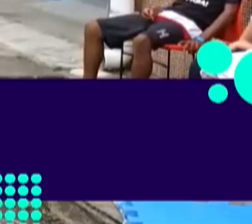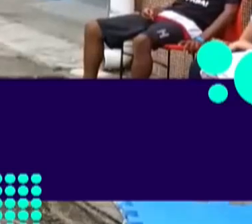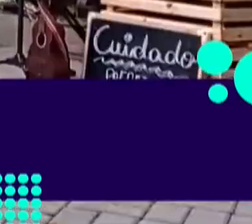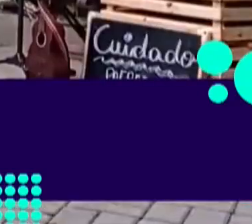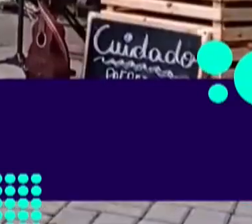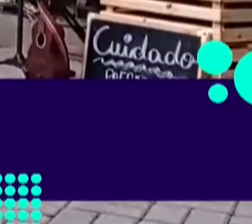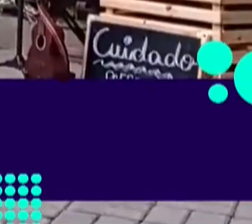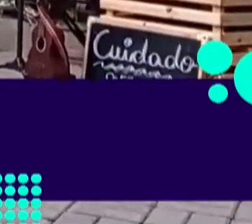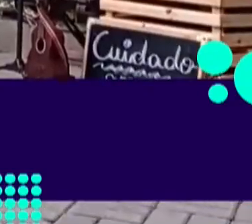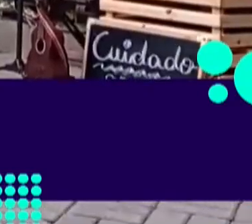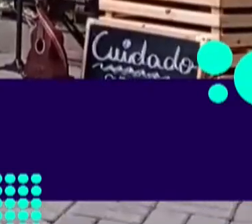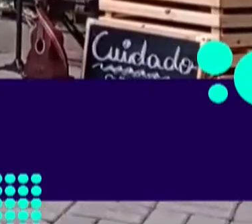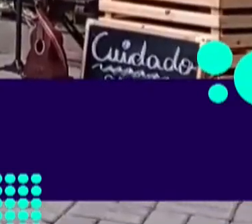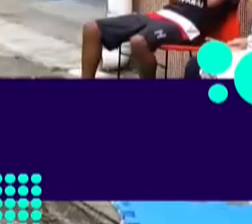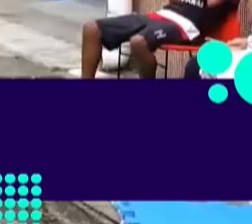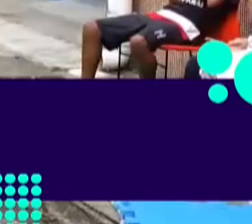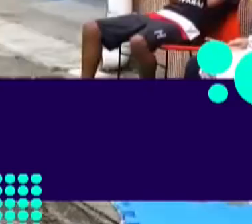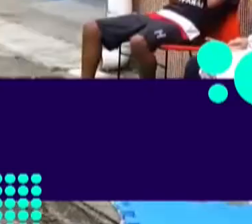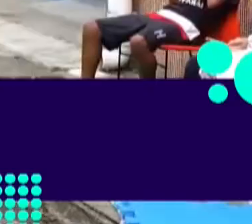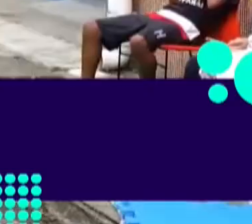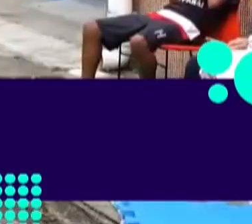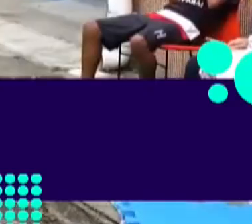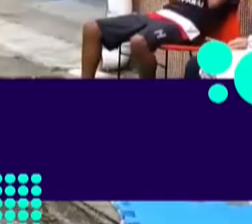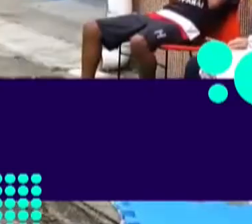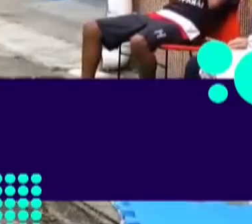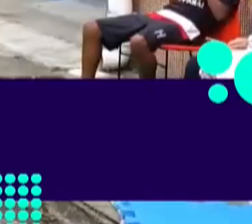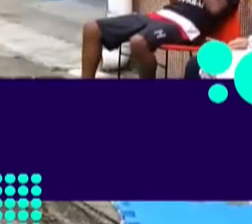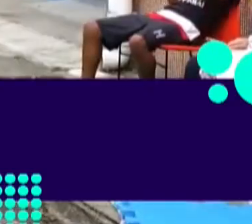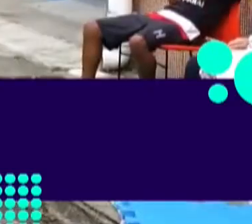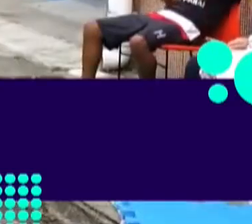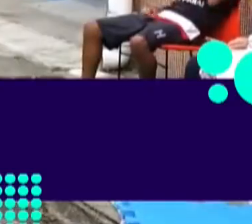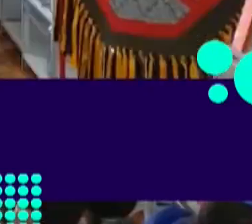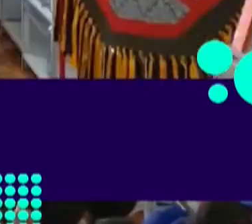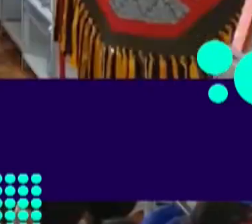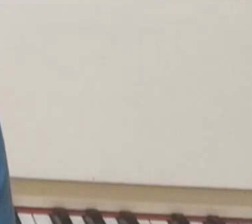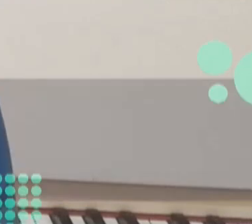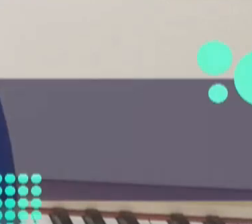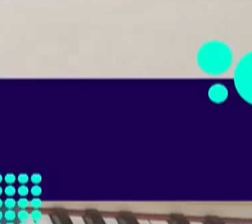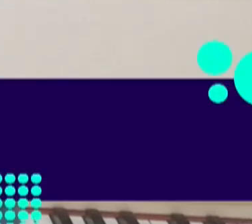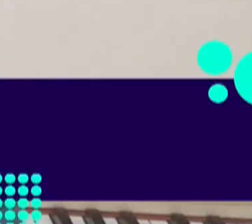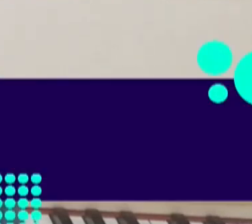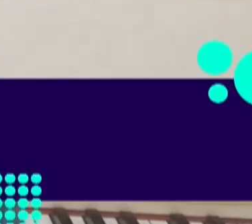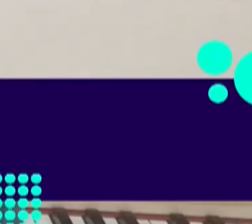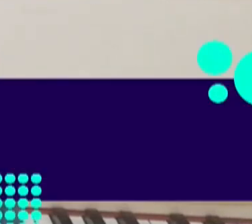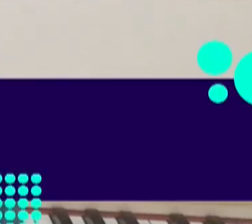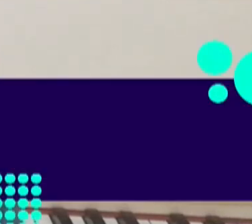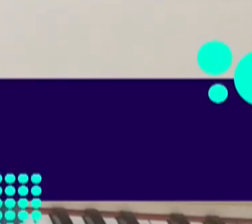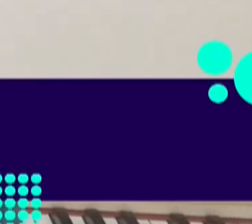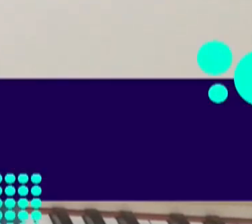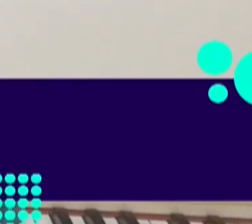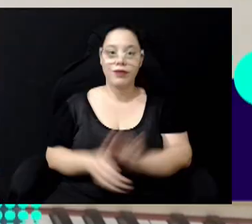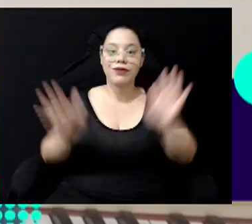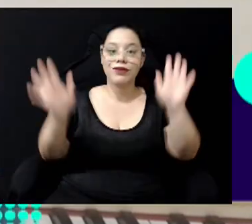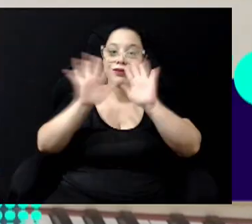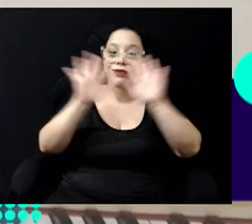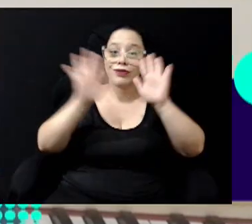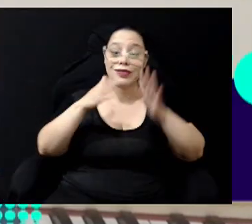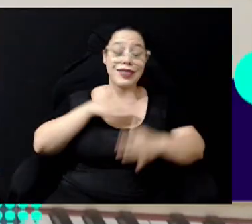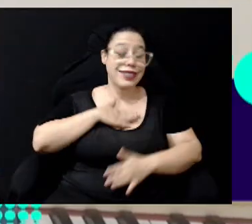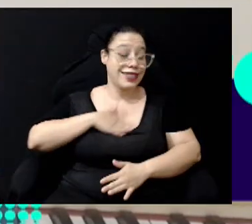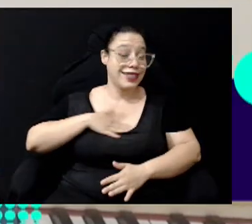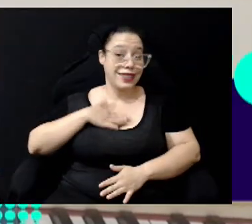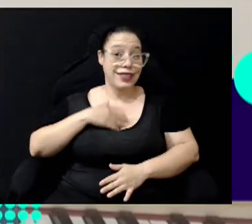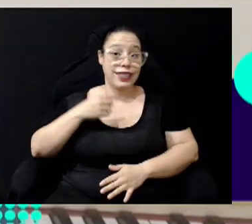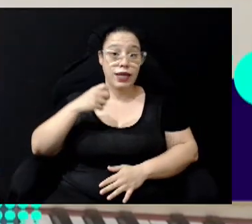explorar, o povoado inteiro não tem onde morar. Oi, gente querida. Eu sou Maite